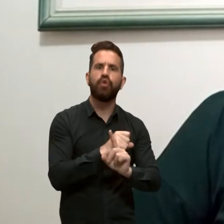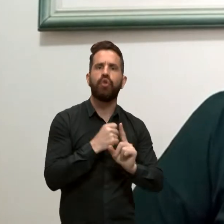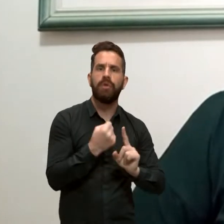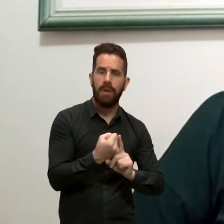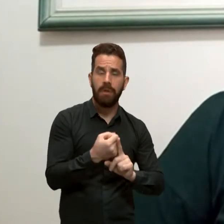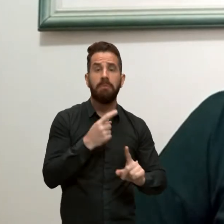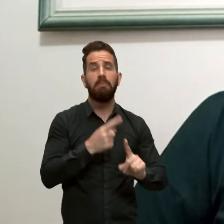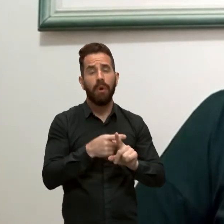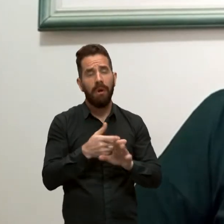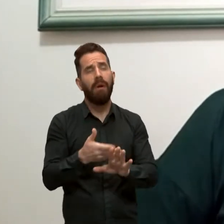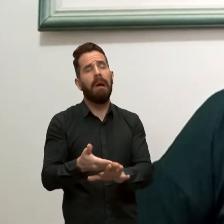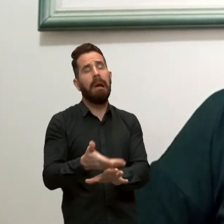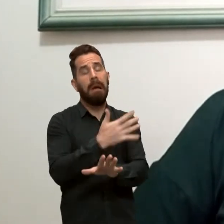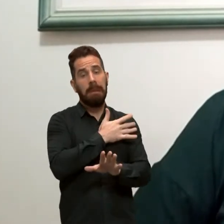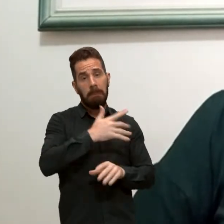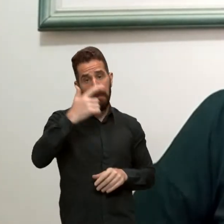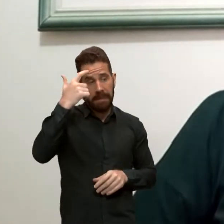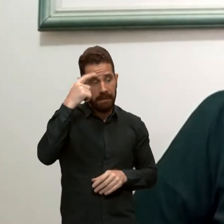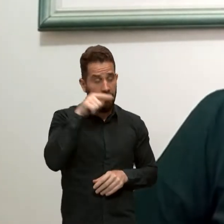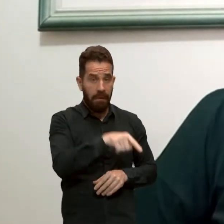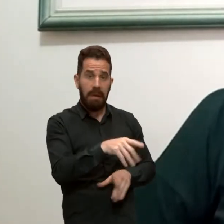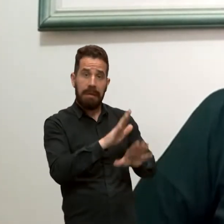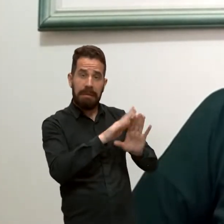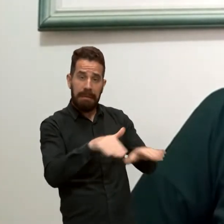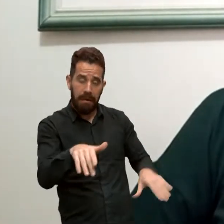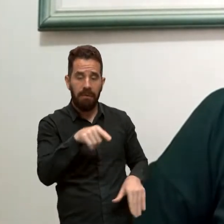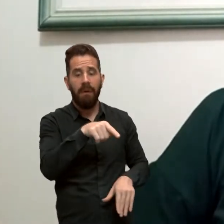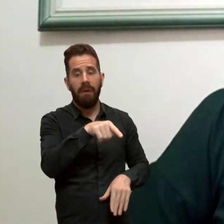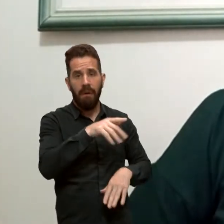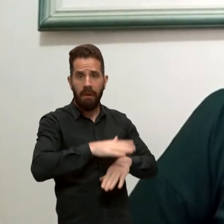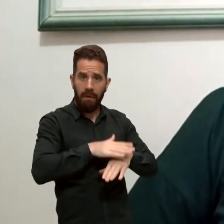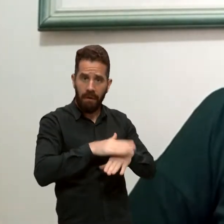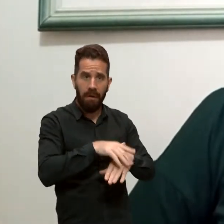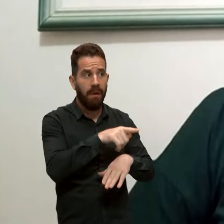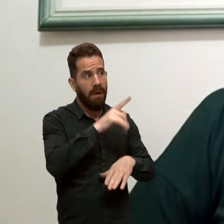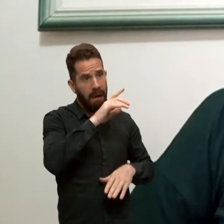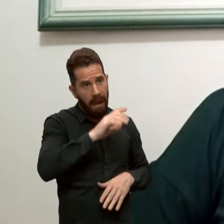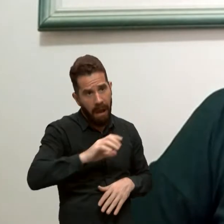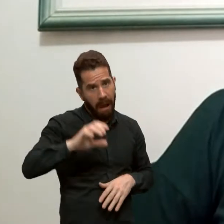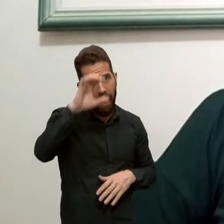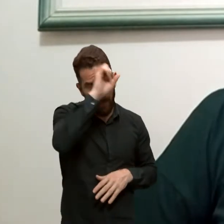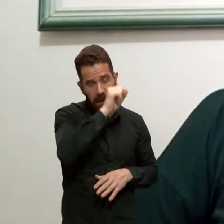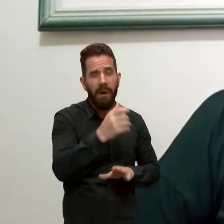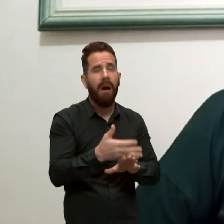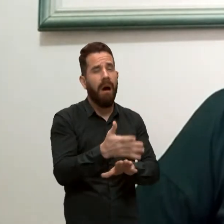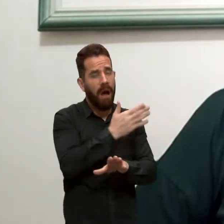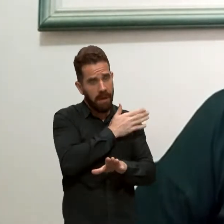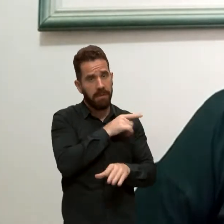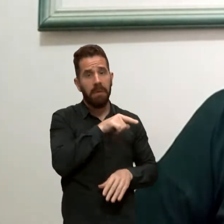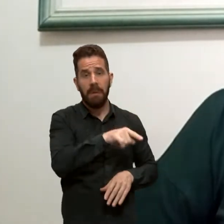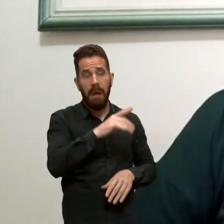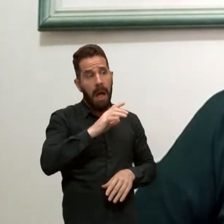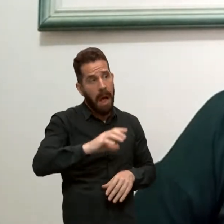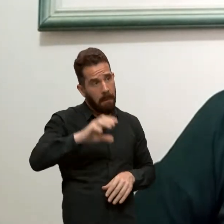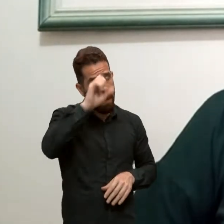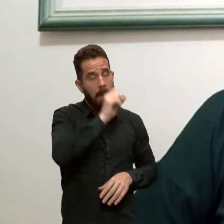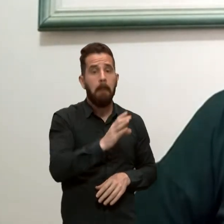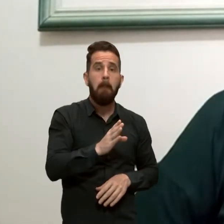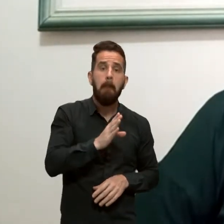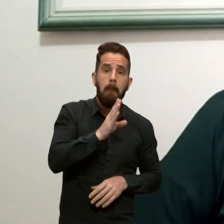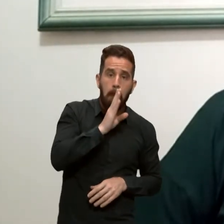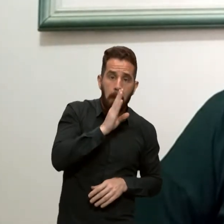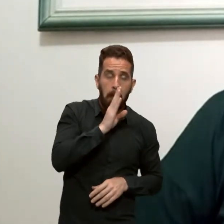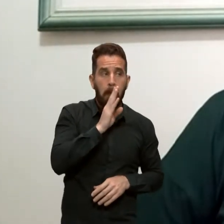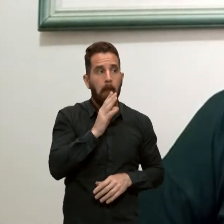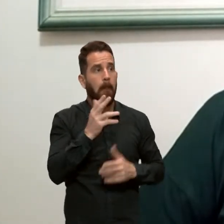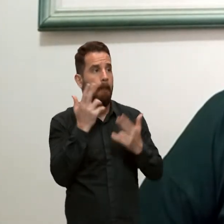de criança, que a criança aprendia, quando você completa a sua pergunta, a criança aprendia se ela estivesse quieta, calada,